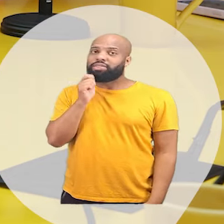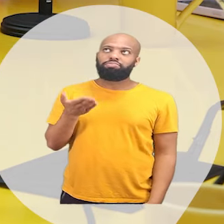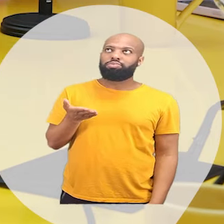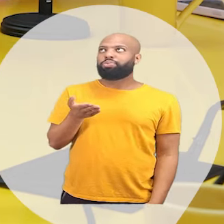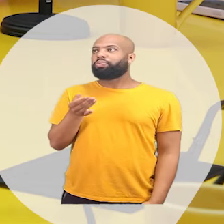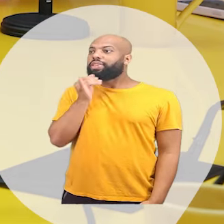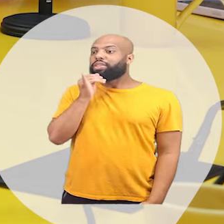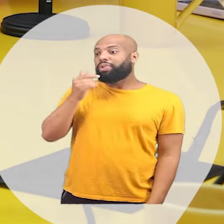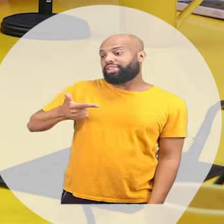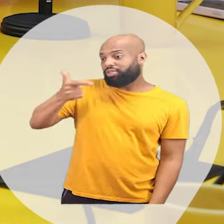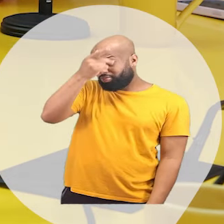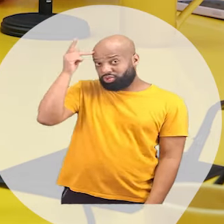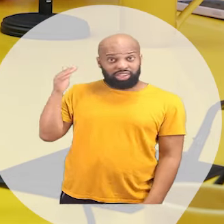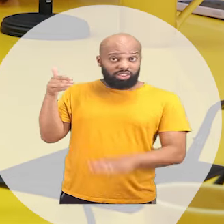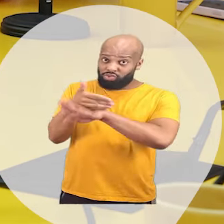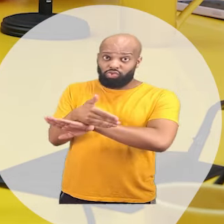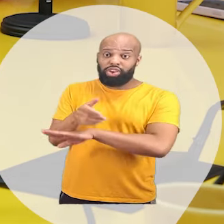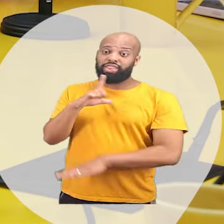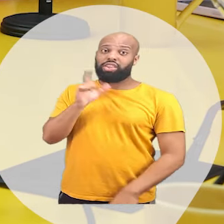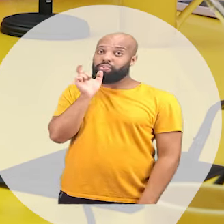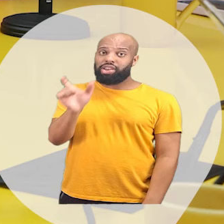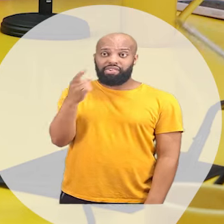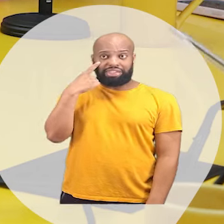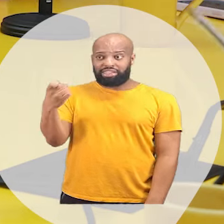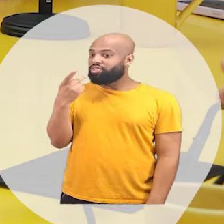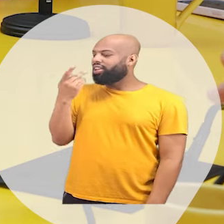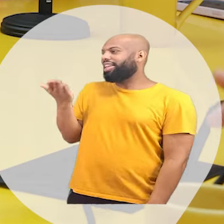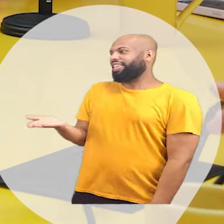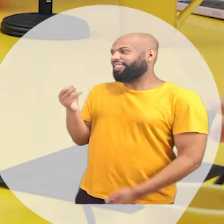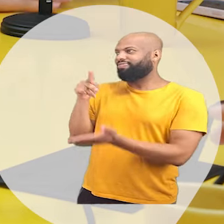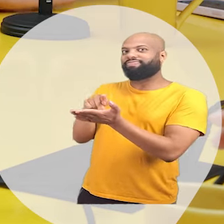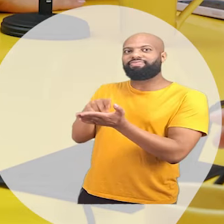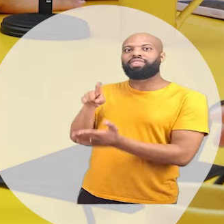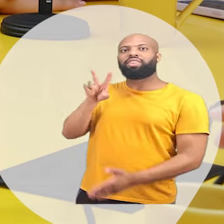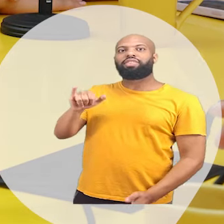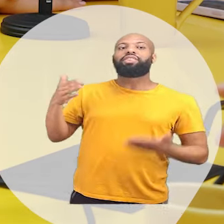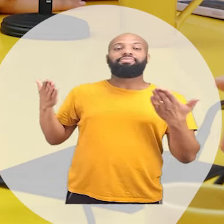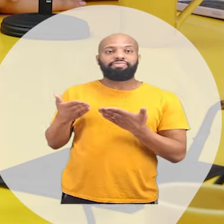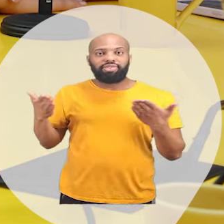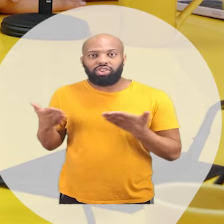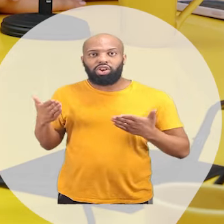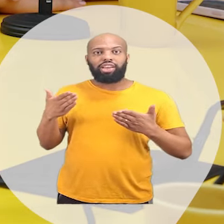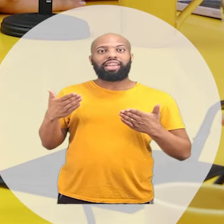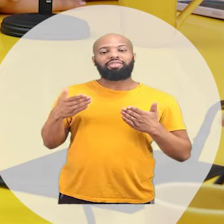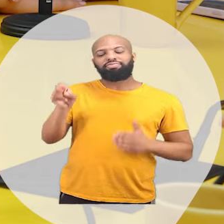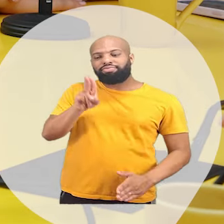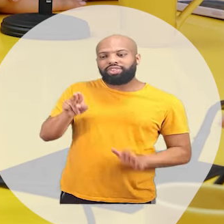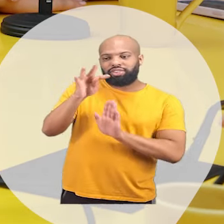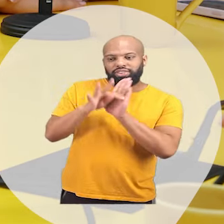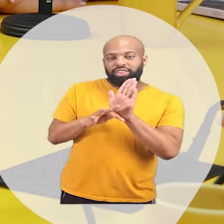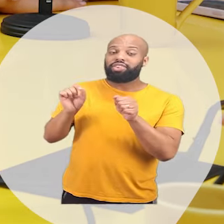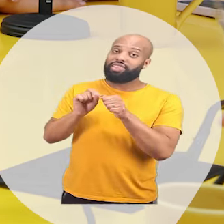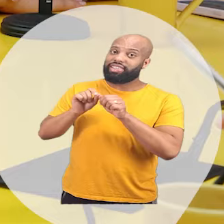a segunda pessoa que não foi solta alguma palavra interessante que você fala cara é isso vamos a no texto